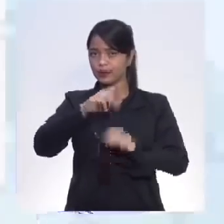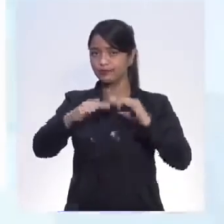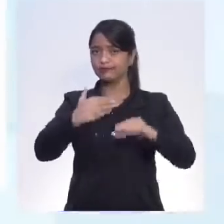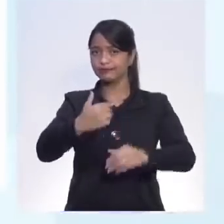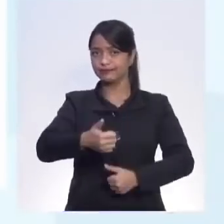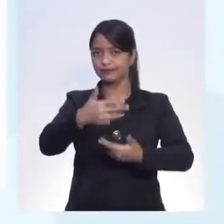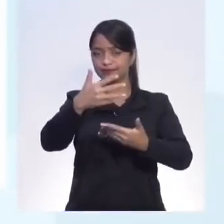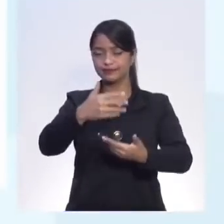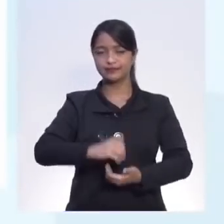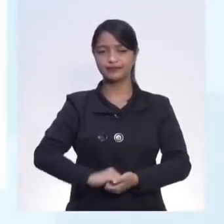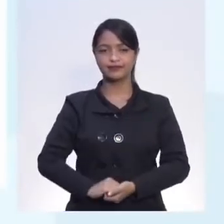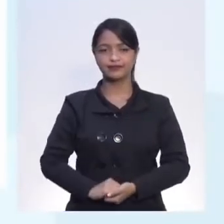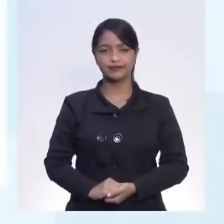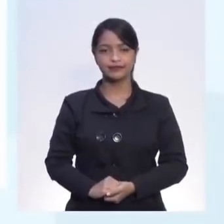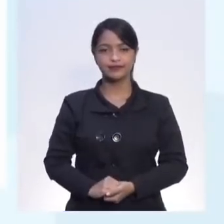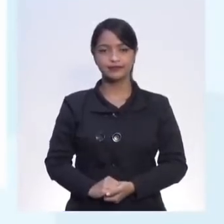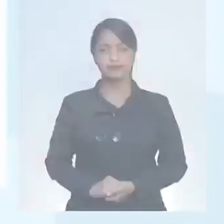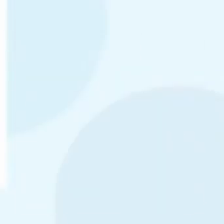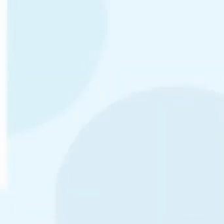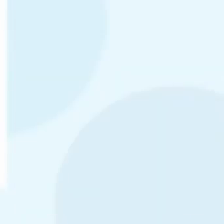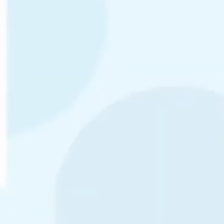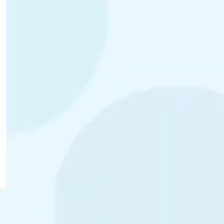chat.